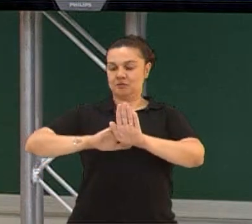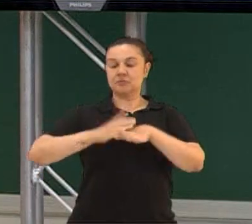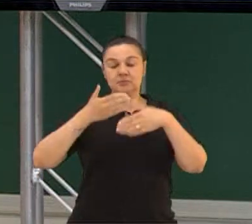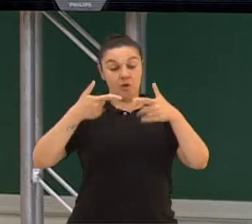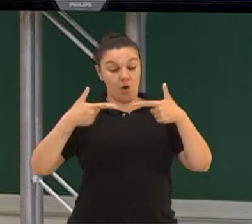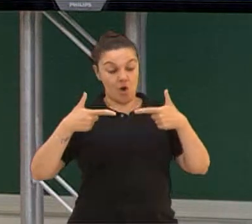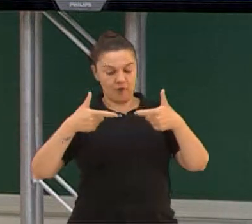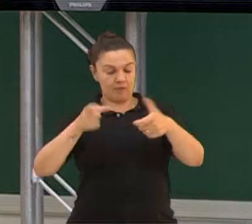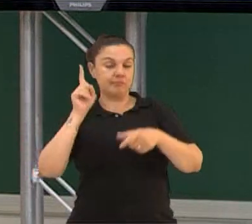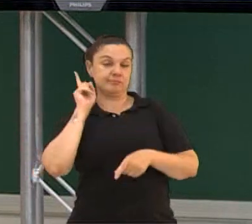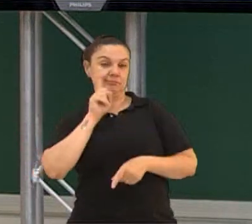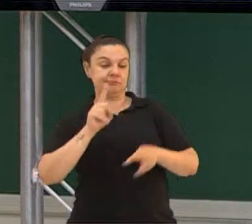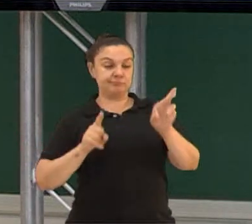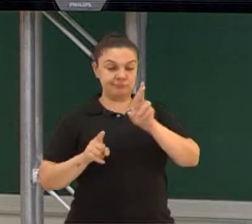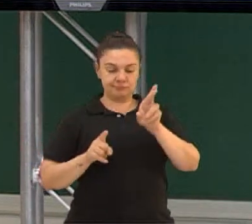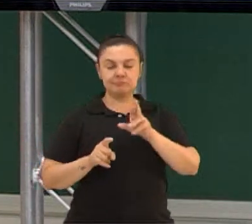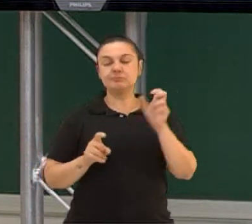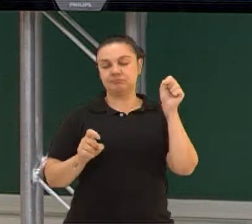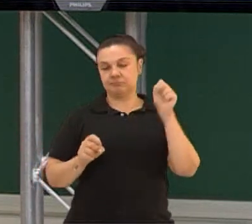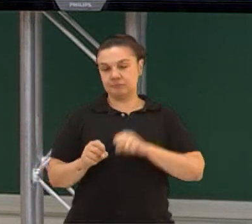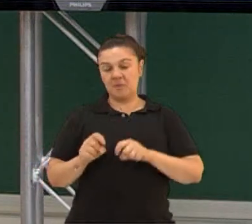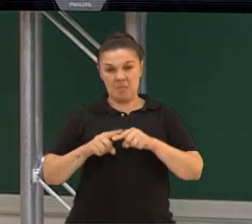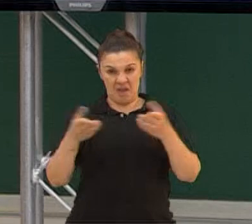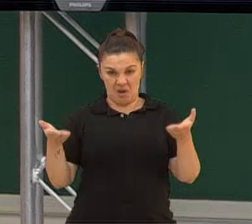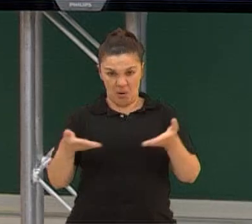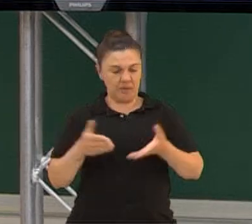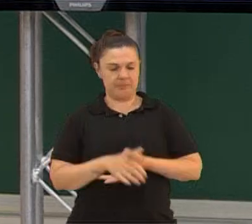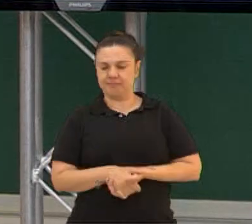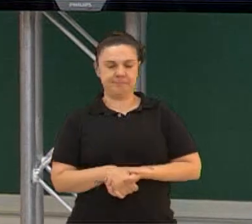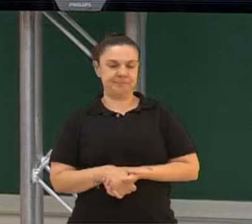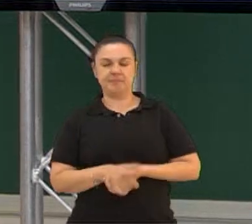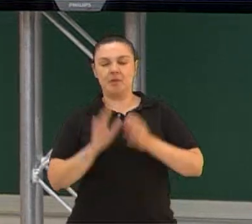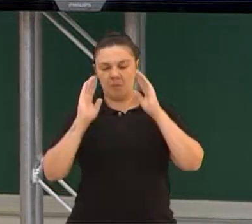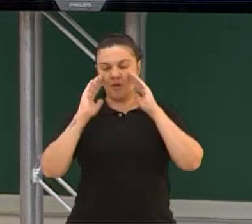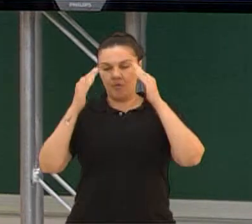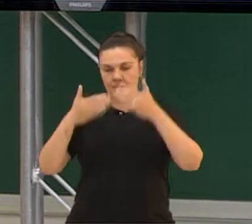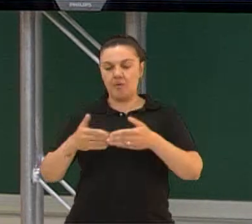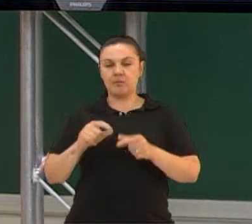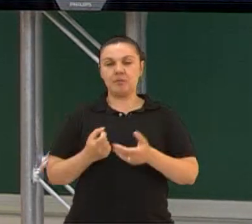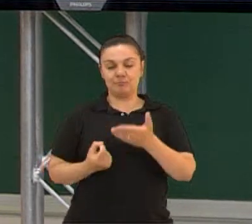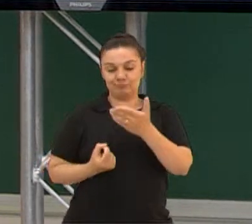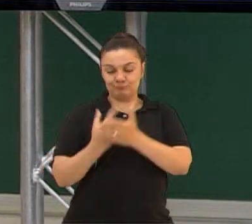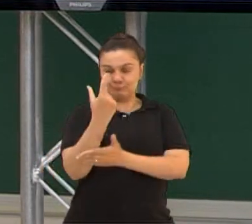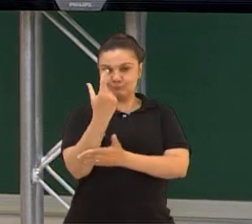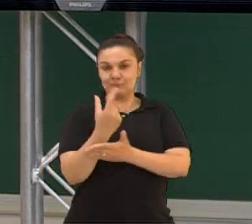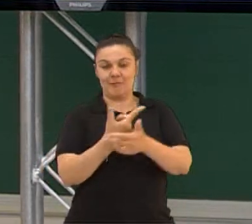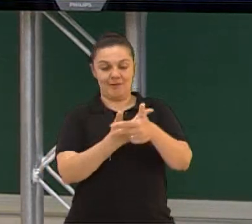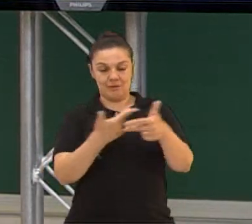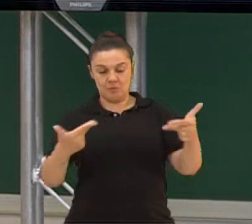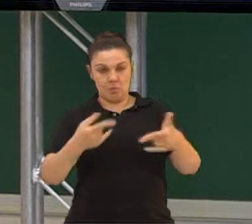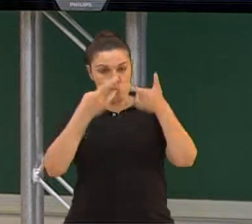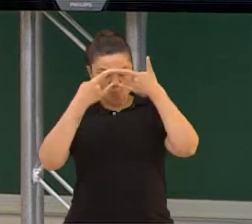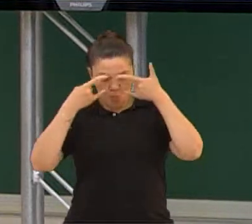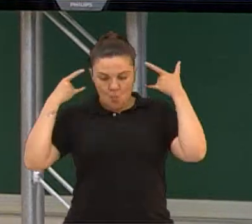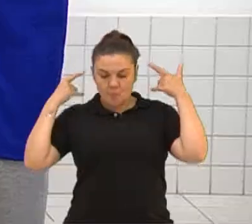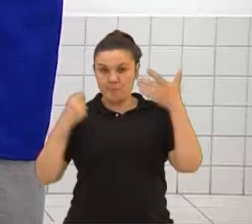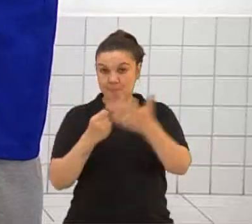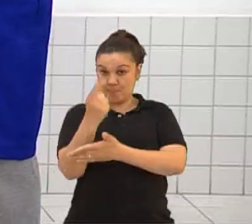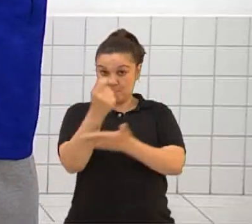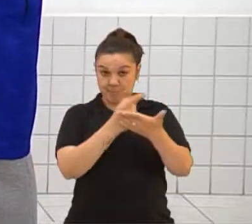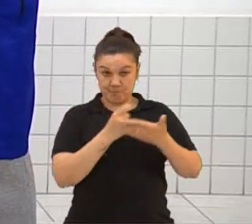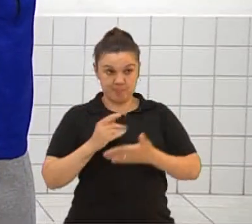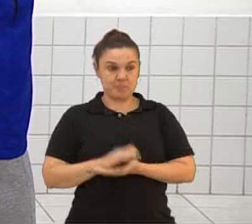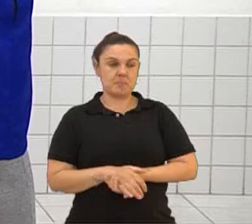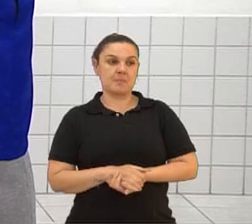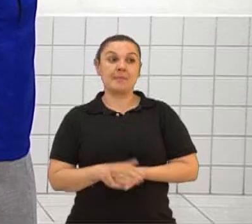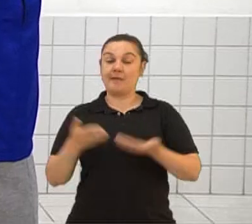da Guerra Fria, eu acredito que sim, mas acho que atualmente o esporte está voltado mais para a questão consumista mesmo, sabe? Vamos lá,